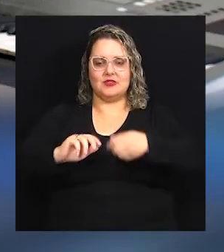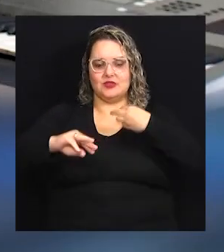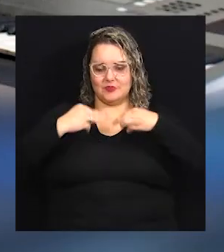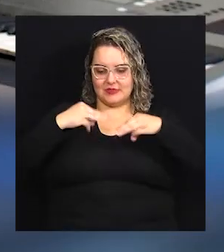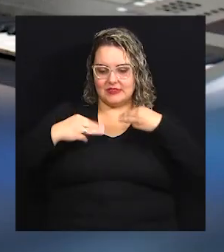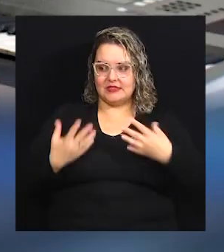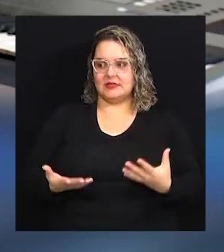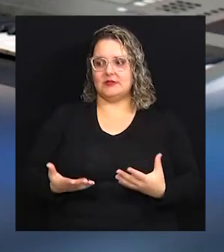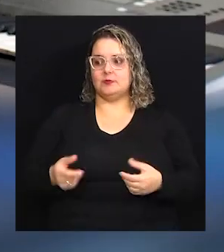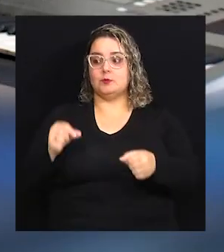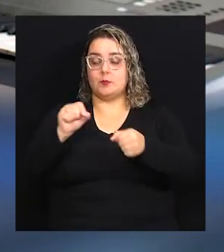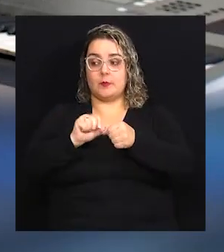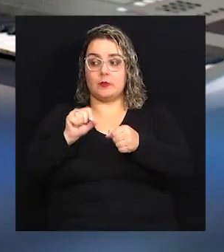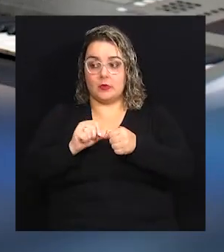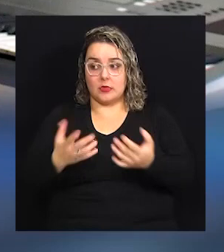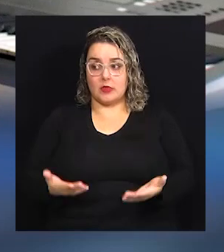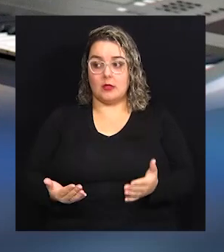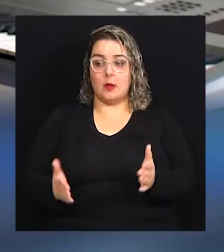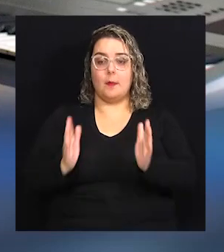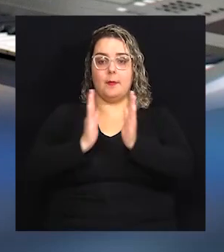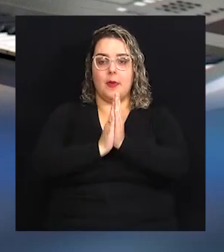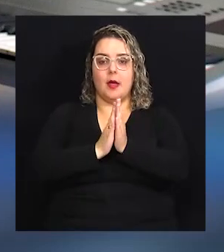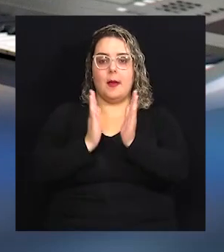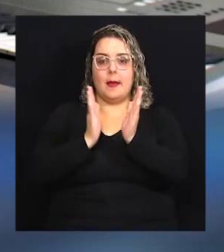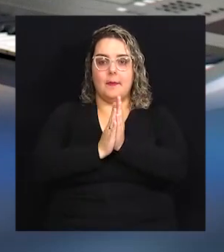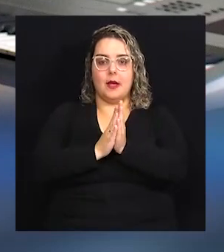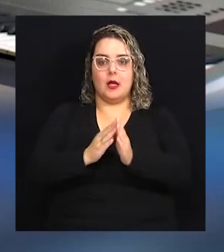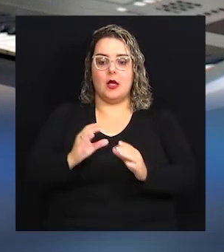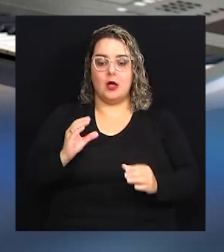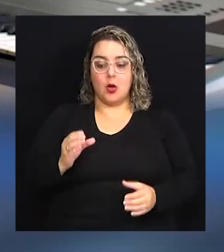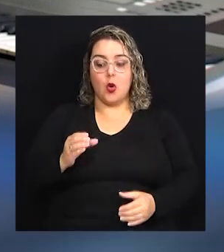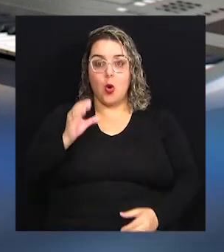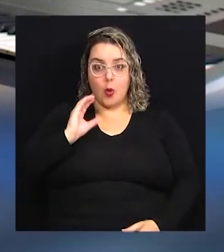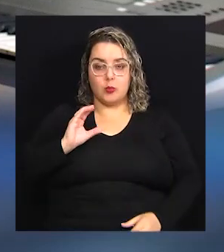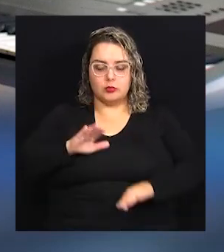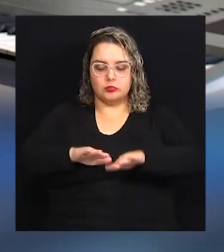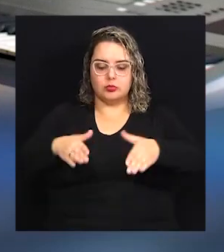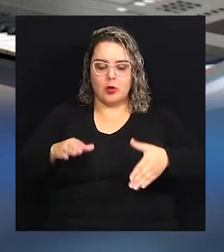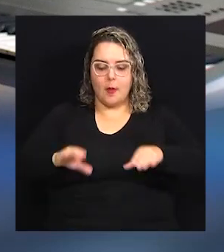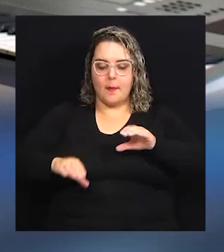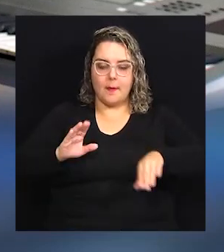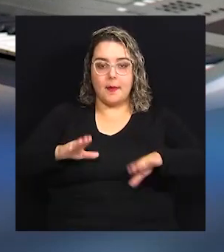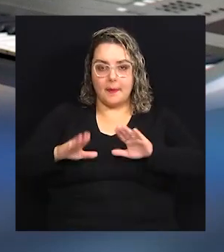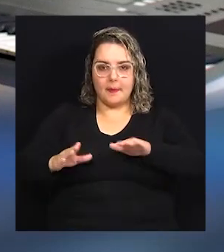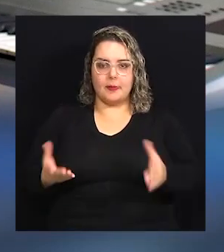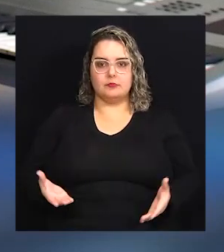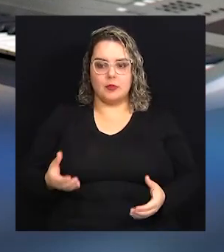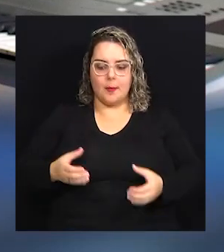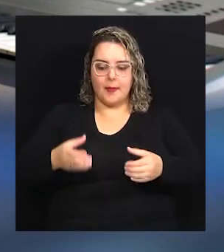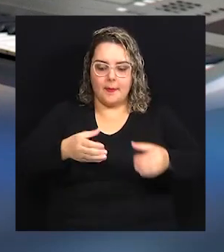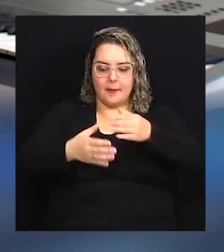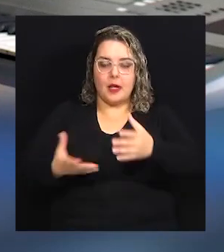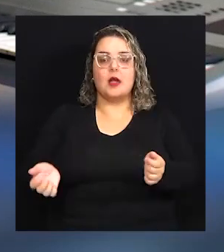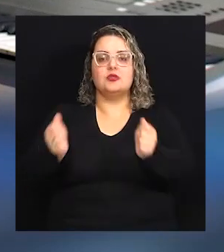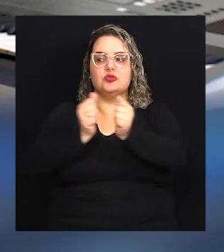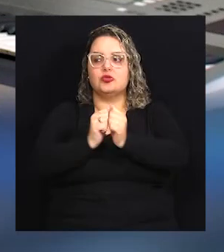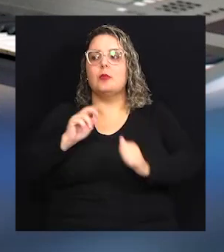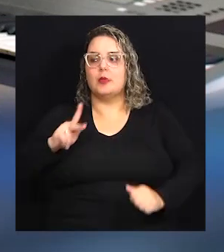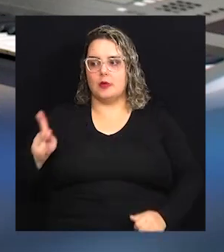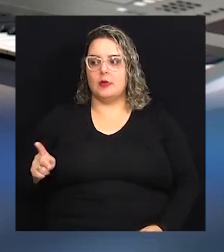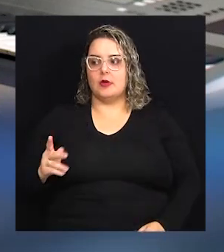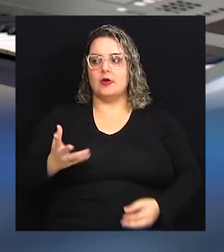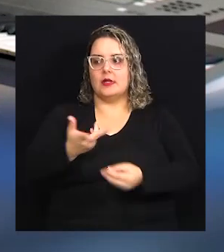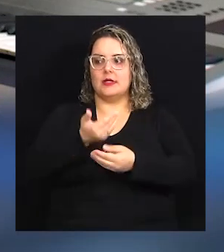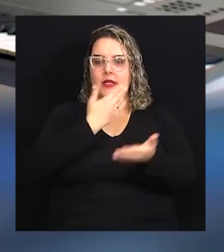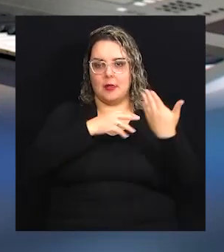aula de musicalização, né? A gente fazia com as palmas e com os copos nas carteiras. E aí surgiu a ideia, junto com a professora